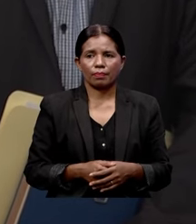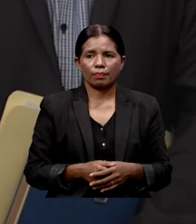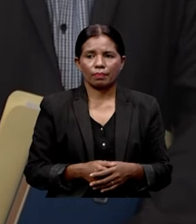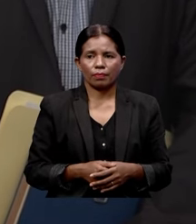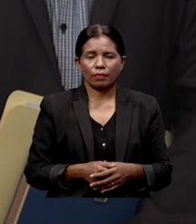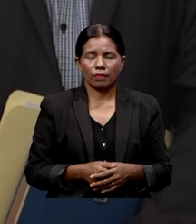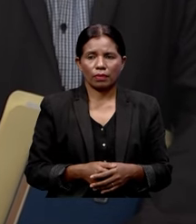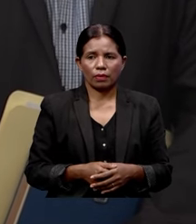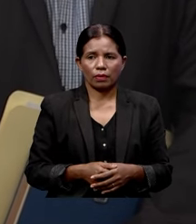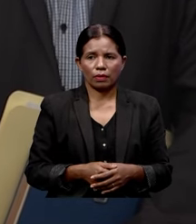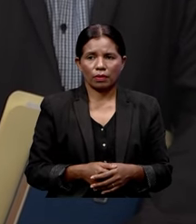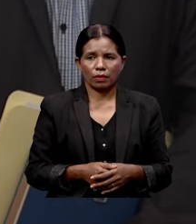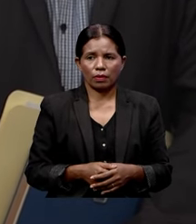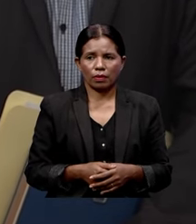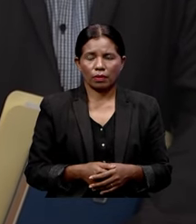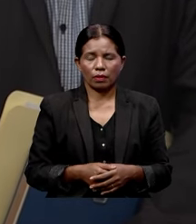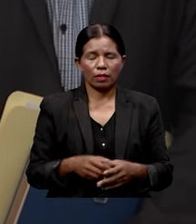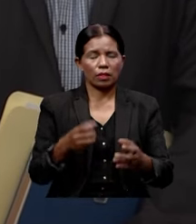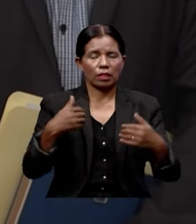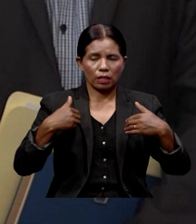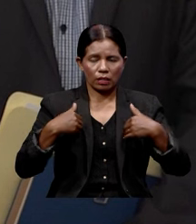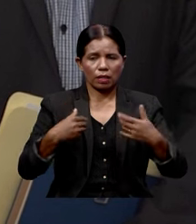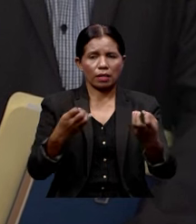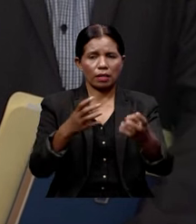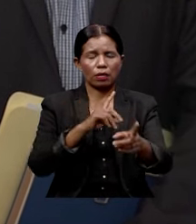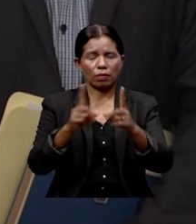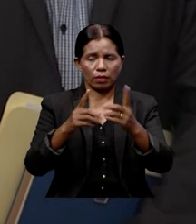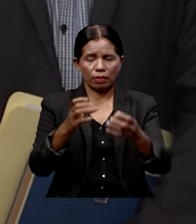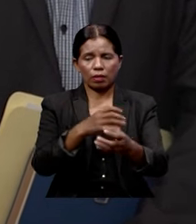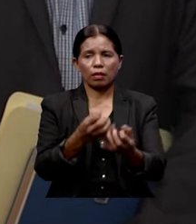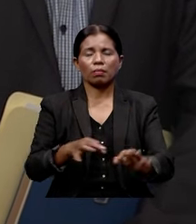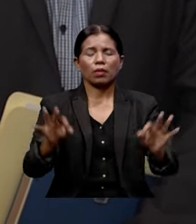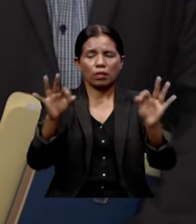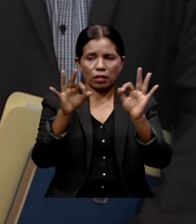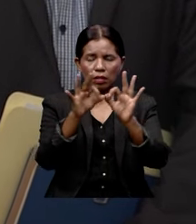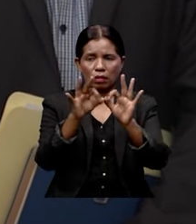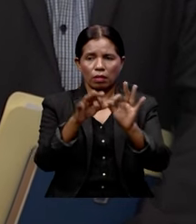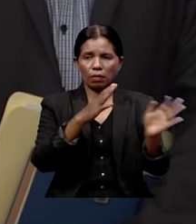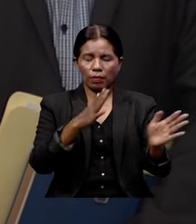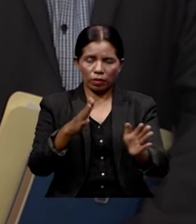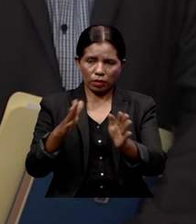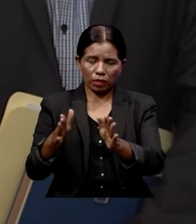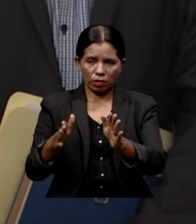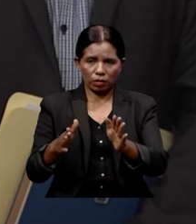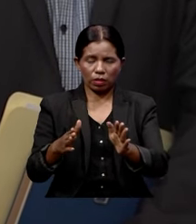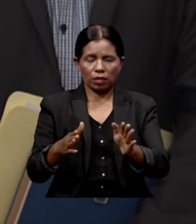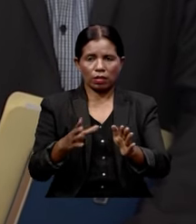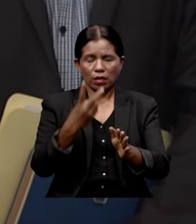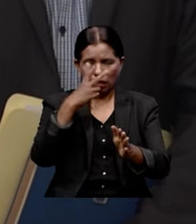E a razão, lubo que dá, mas a razão importante ali, é que o processo será verificação